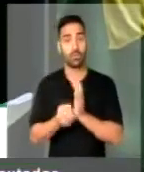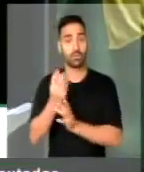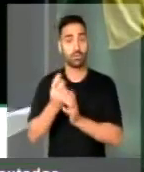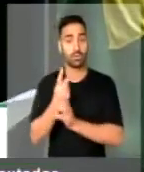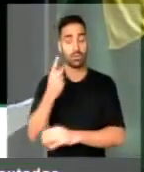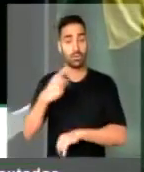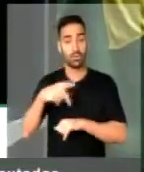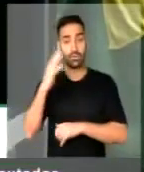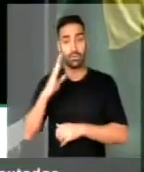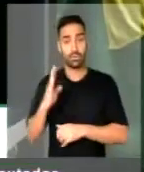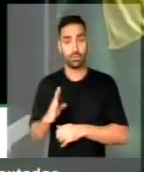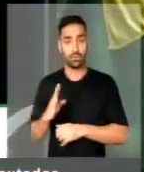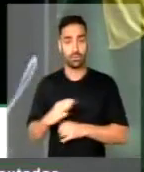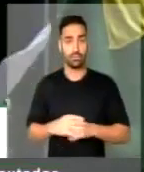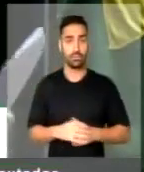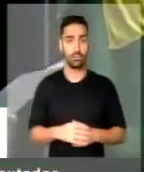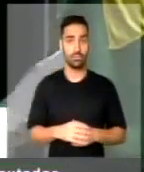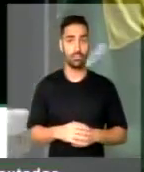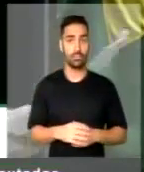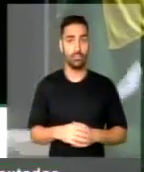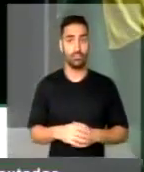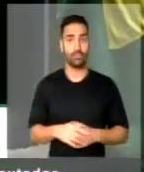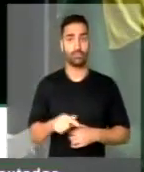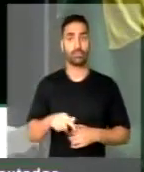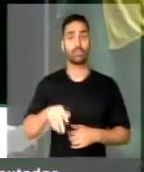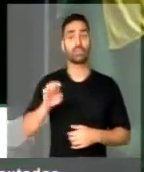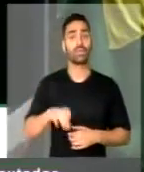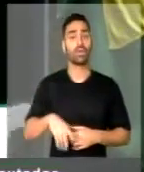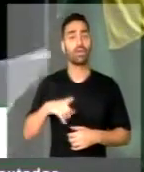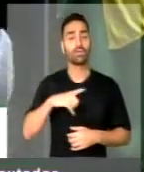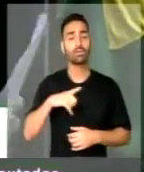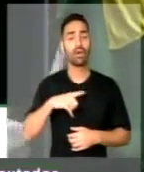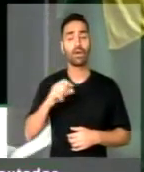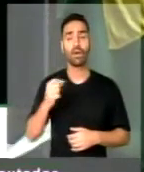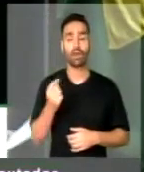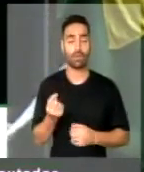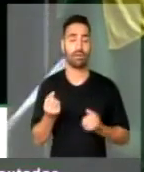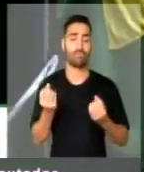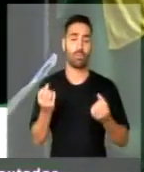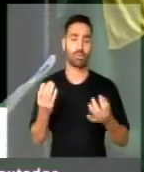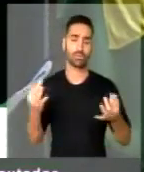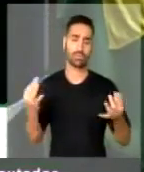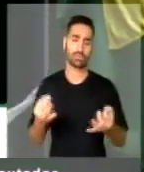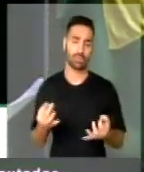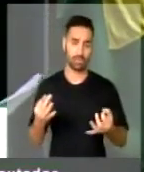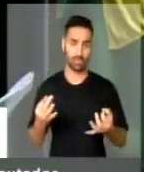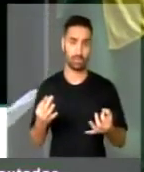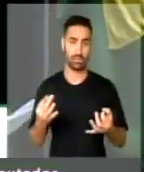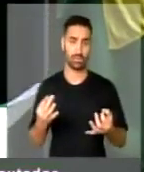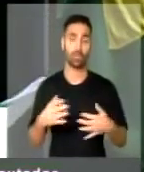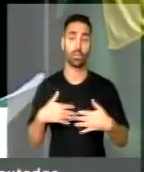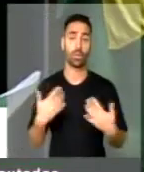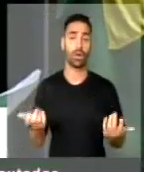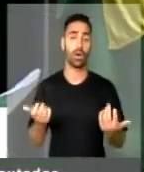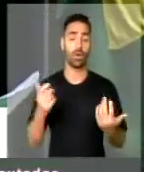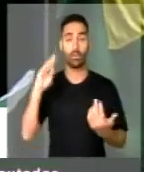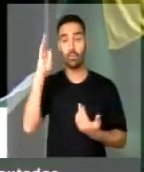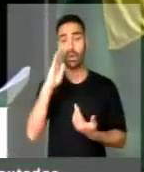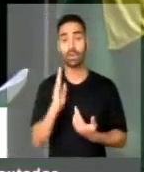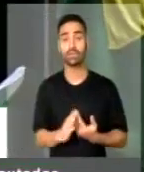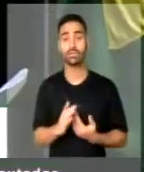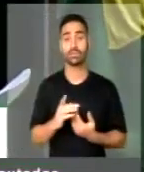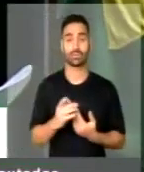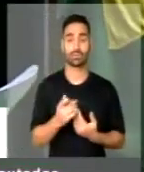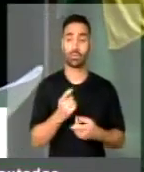país. Mas afinal, quem tem o número certo? Quem pode nos dizer exatamente qual é o tamanho do Brasil